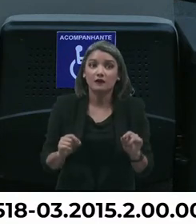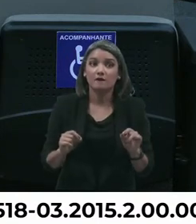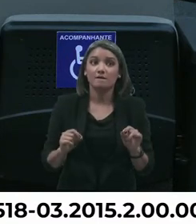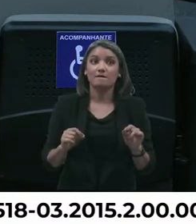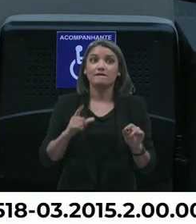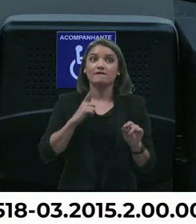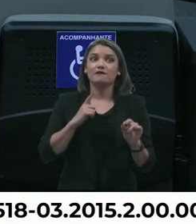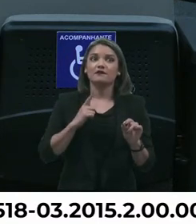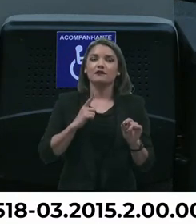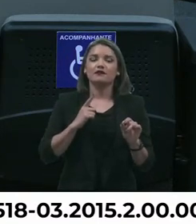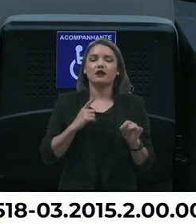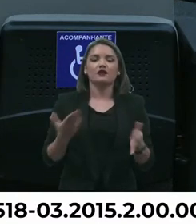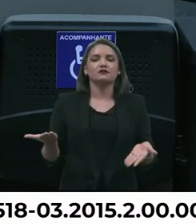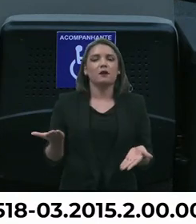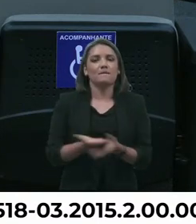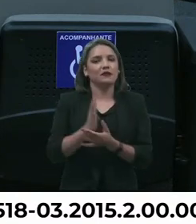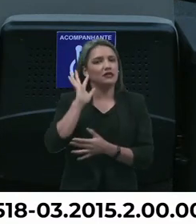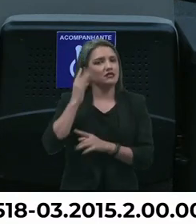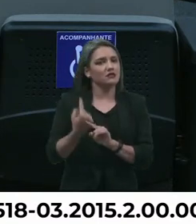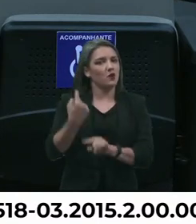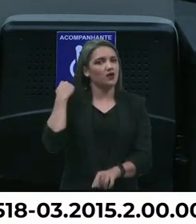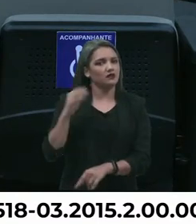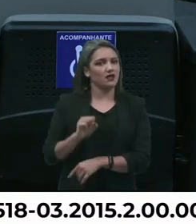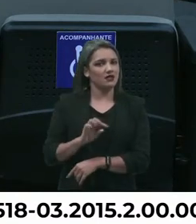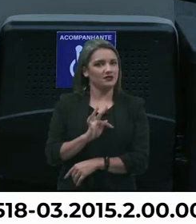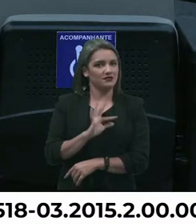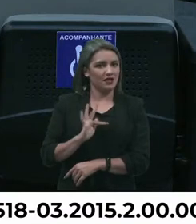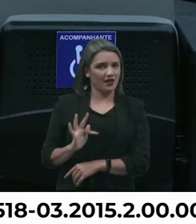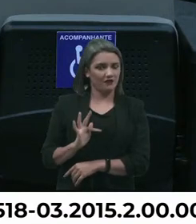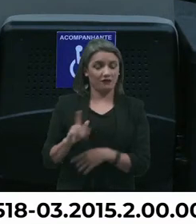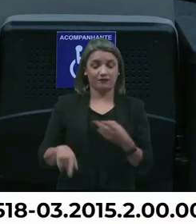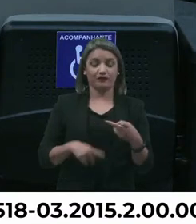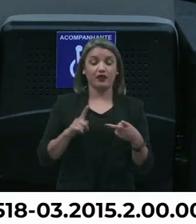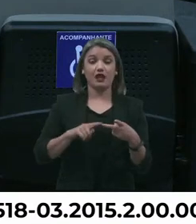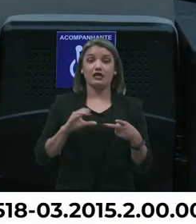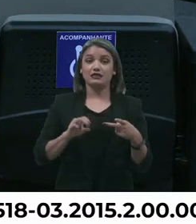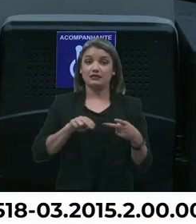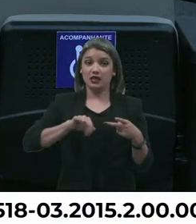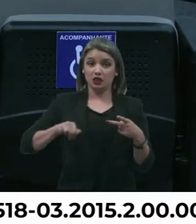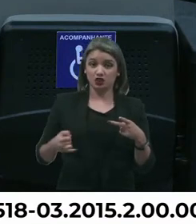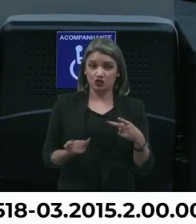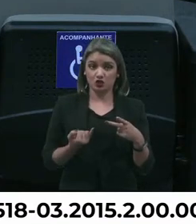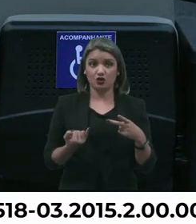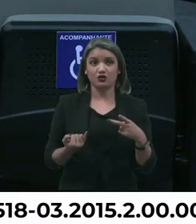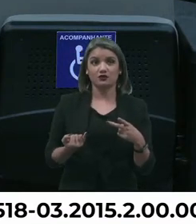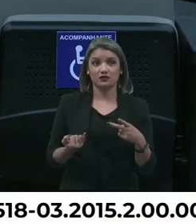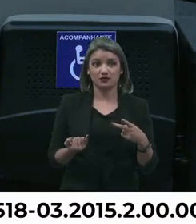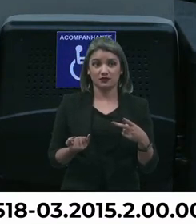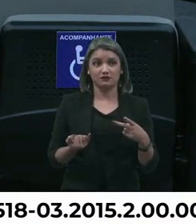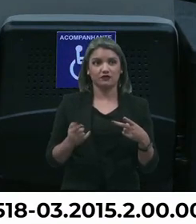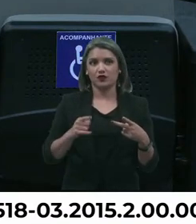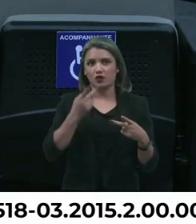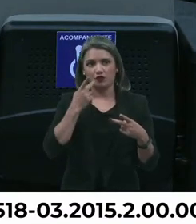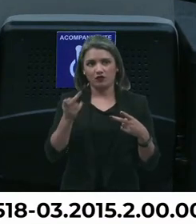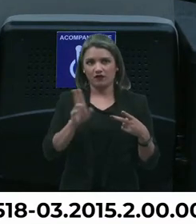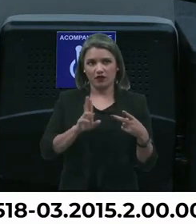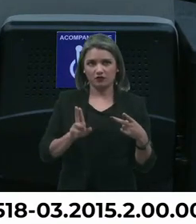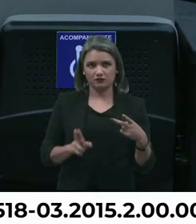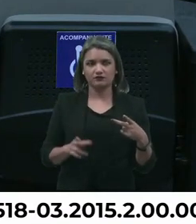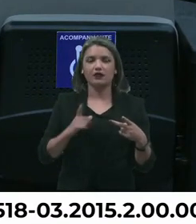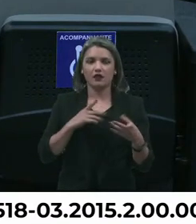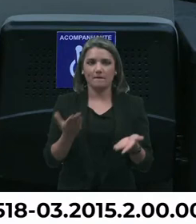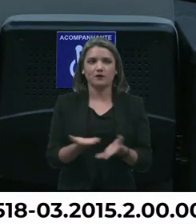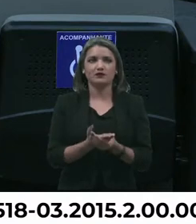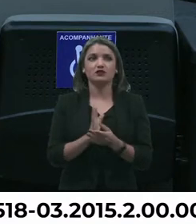em precedentes do Supremo Tribunal Federal, em precedentes deste Conselho Nacional de Justiça, não vou cansar Vossas Excelências citando que está nos